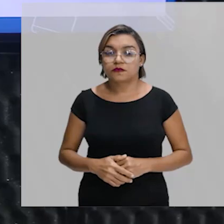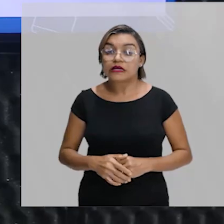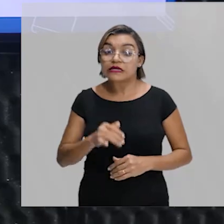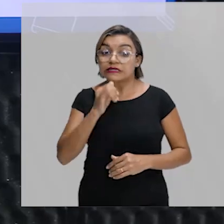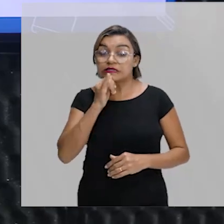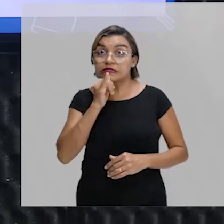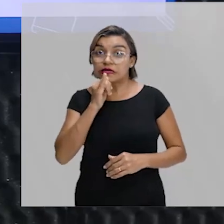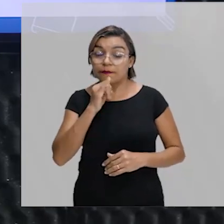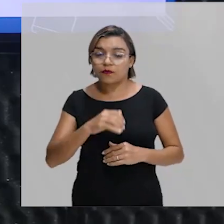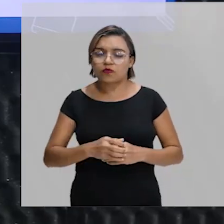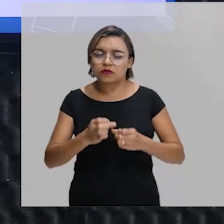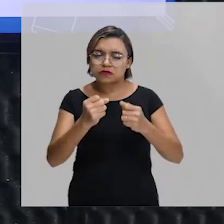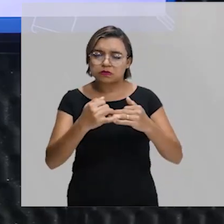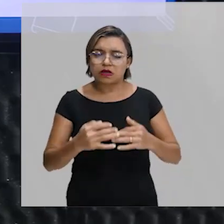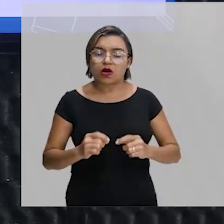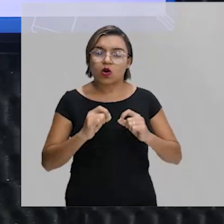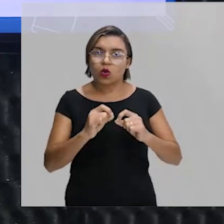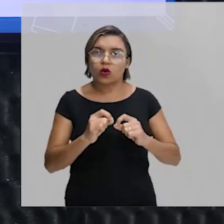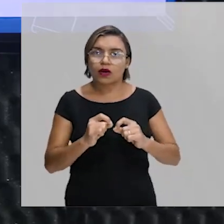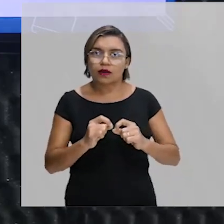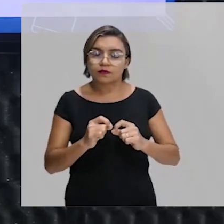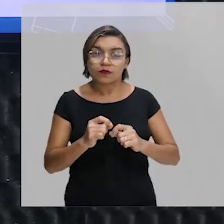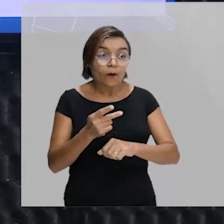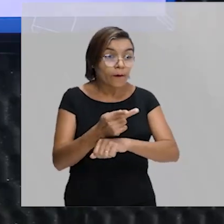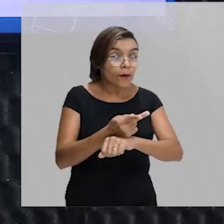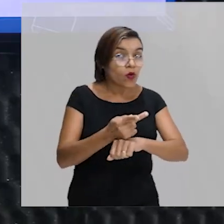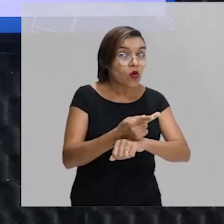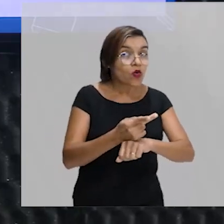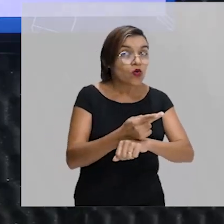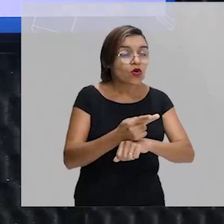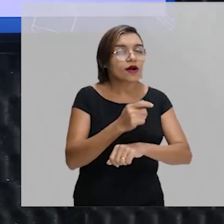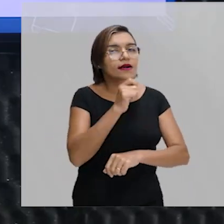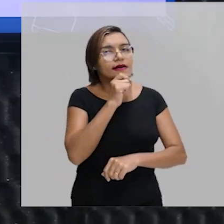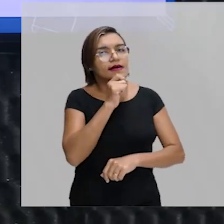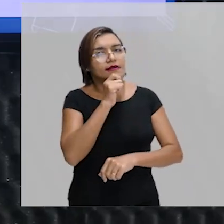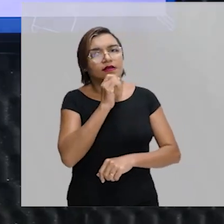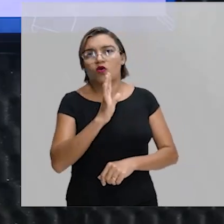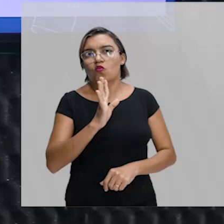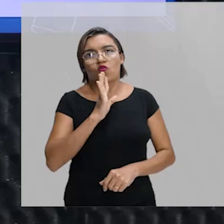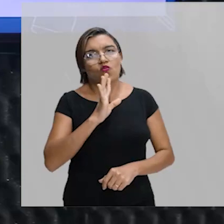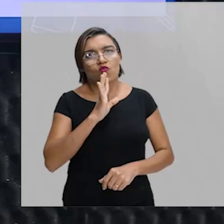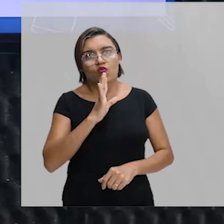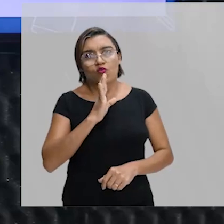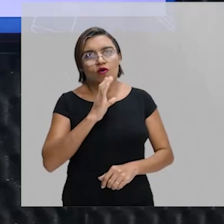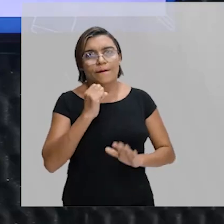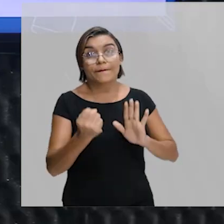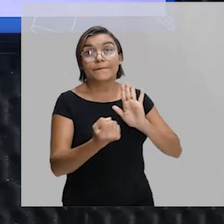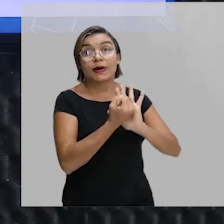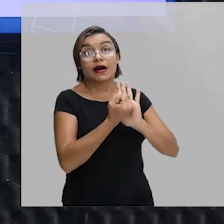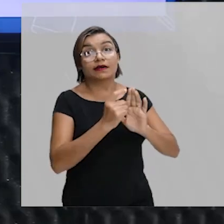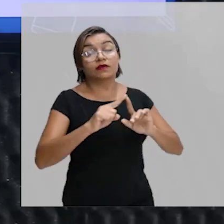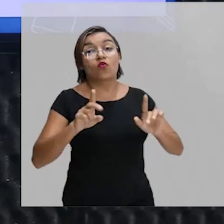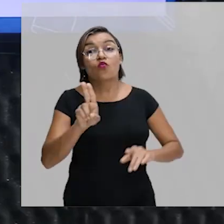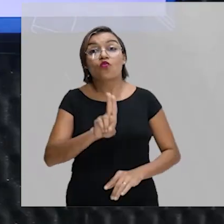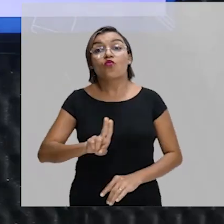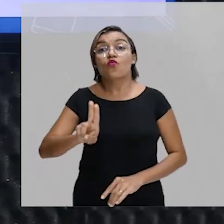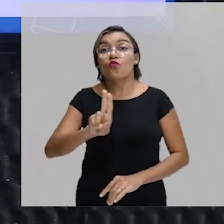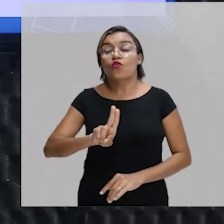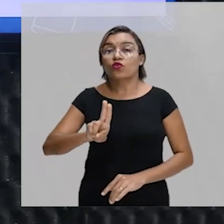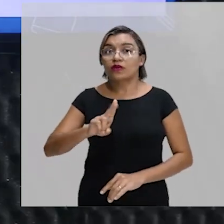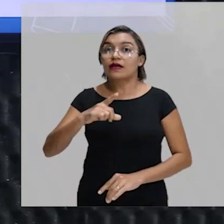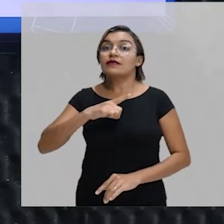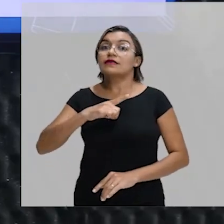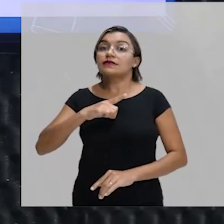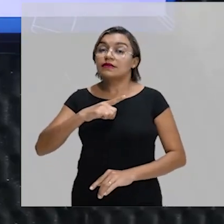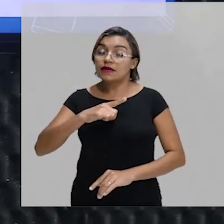não tenho o carro ainda. Eu estou procurando um, então eu não conheço o tipo de carro, eu vou utilizar bem aqui, ó, que